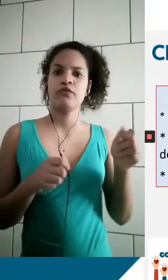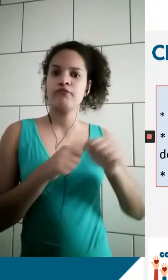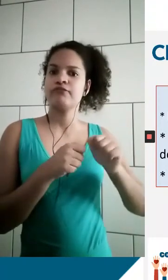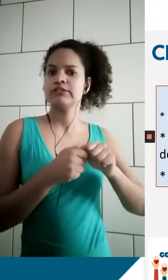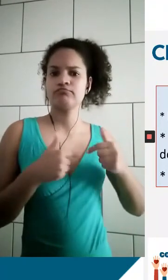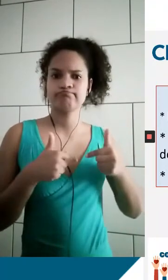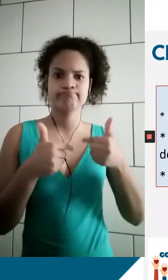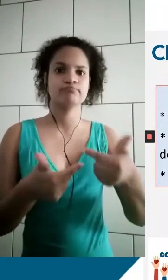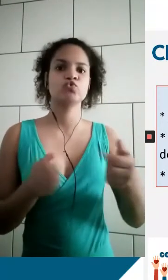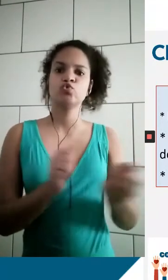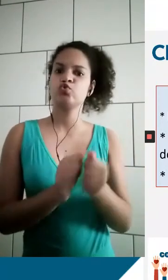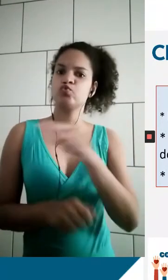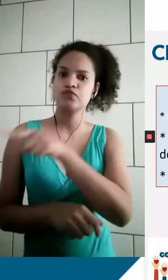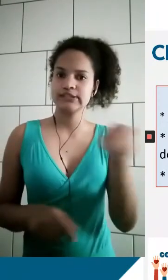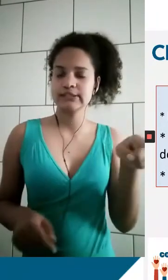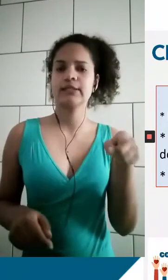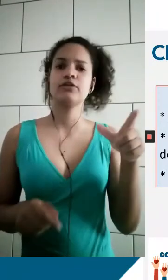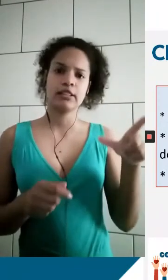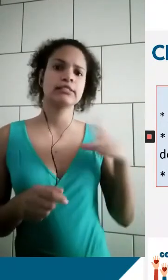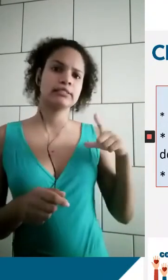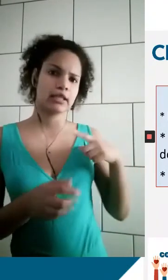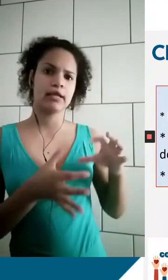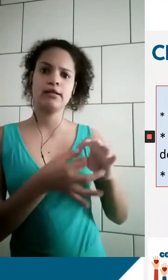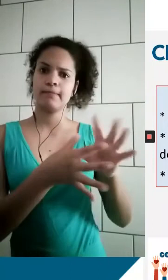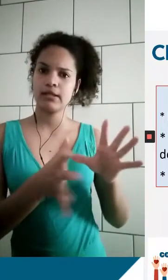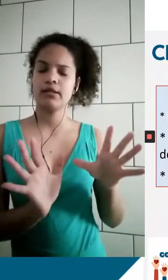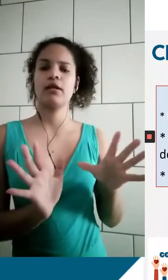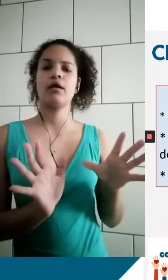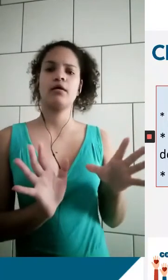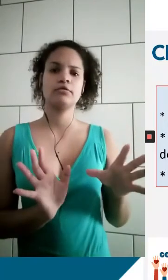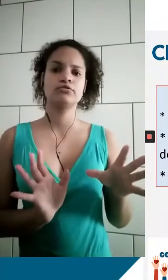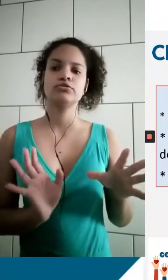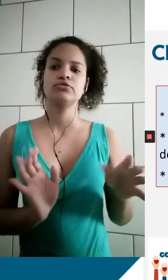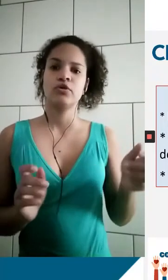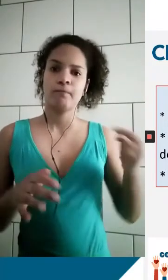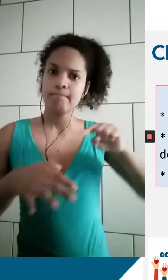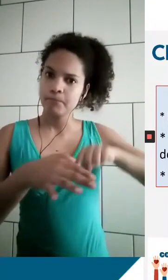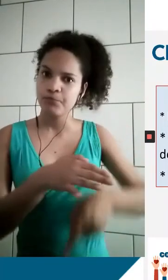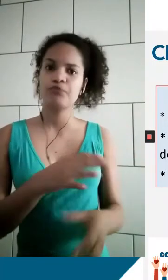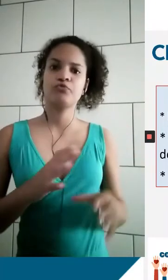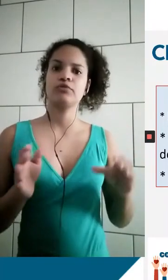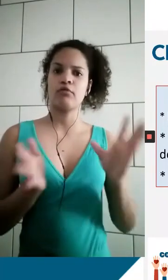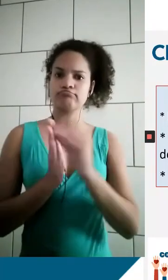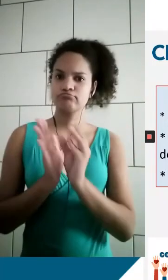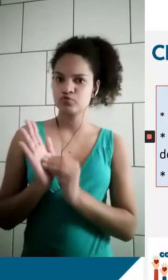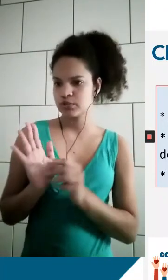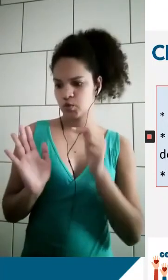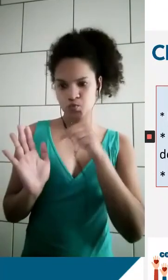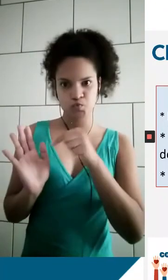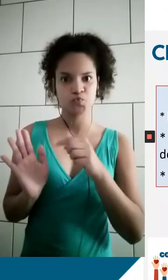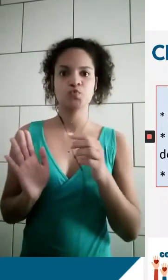desempenhando uma série de atividades com vocês. Eles têm essa liberdade de trabalhar e aprofundar os